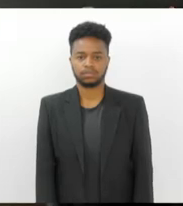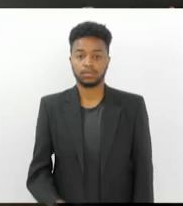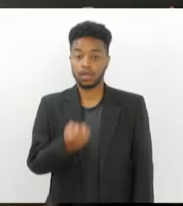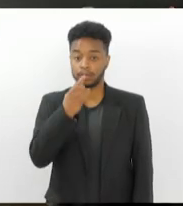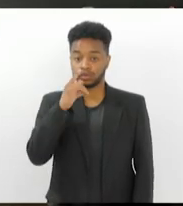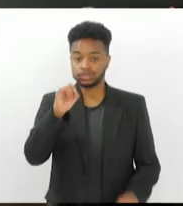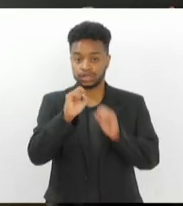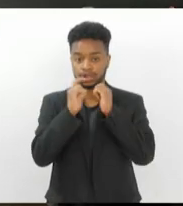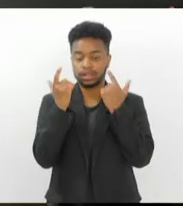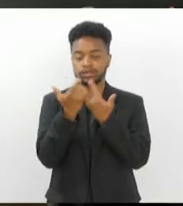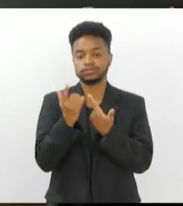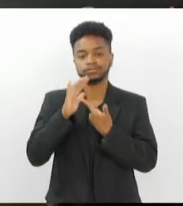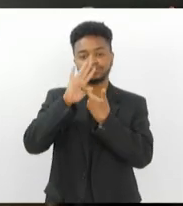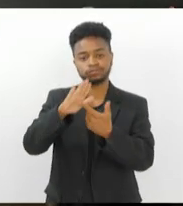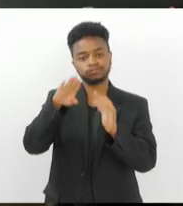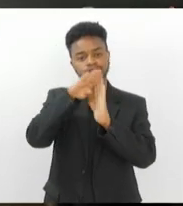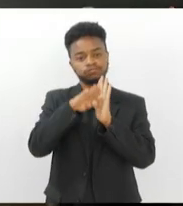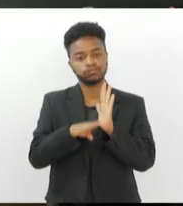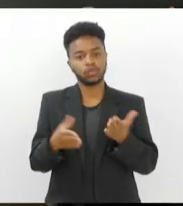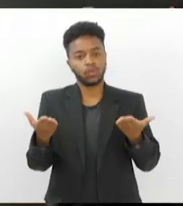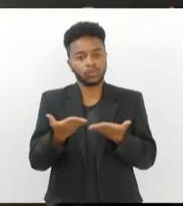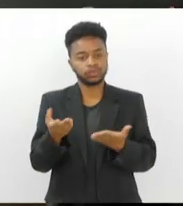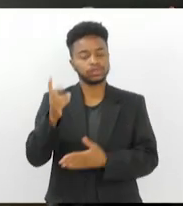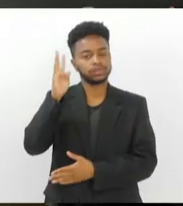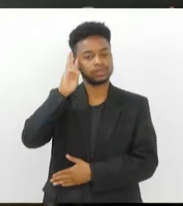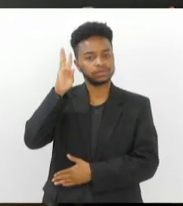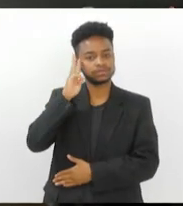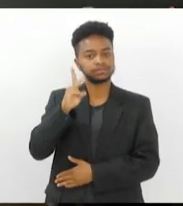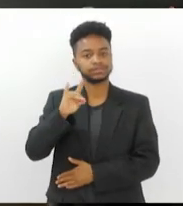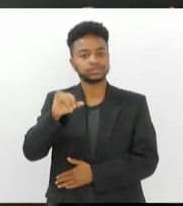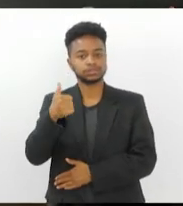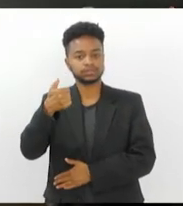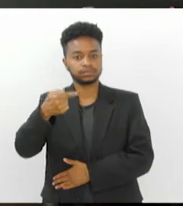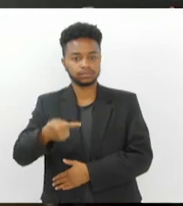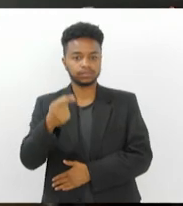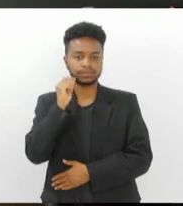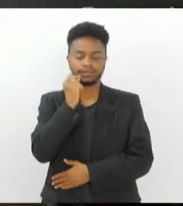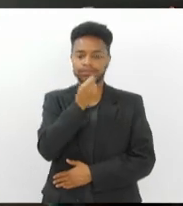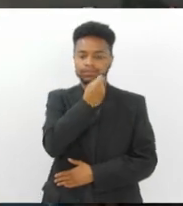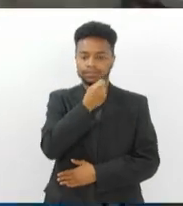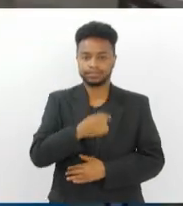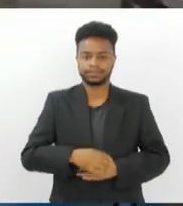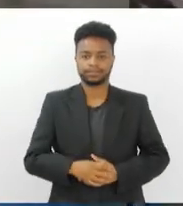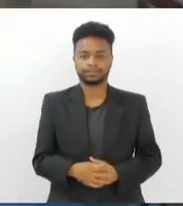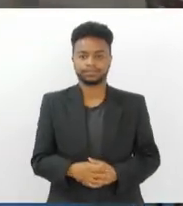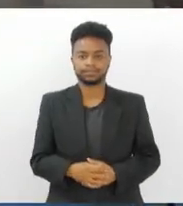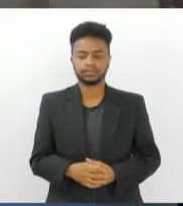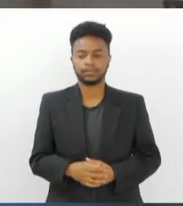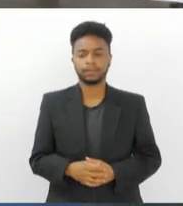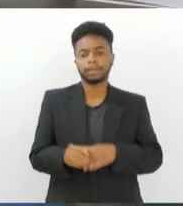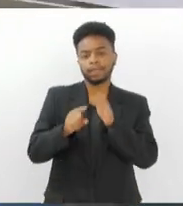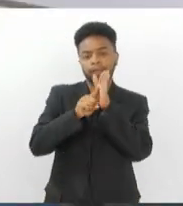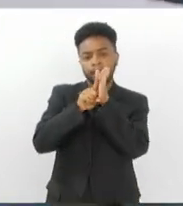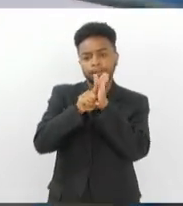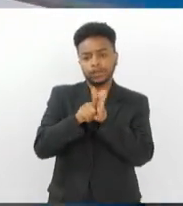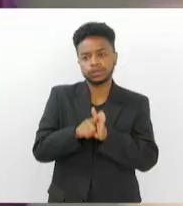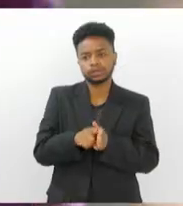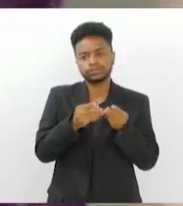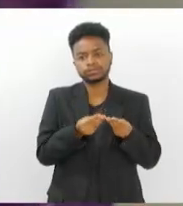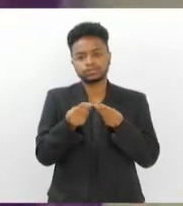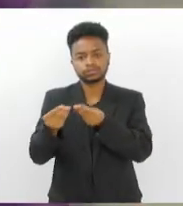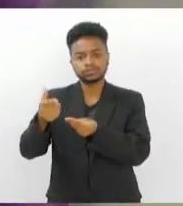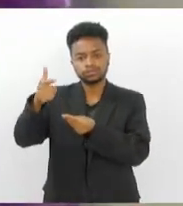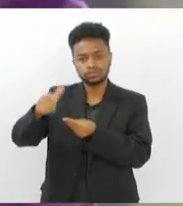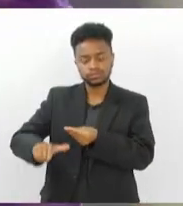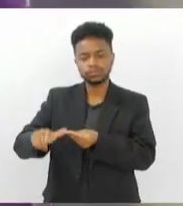O Bond dia alerge traz os seguintes destaques nesta terça-feira 17 de setembro pesquisadores devolvem ao mar